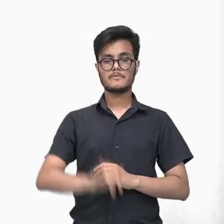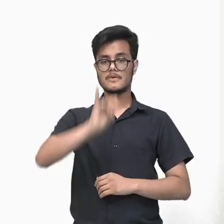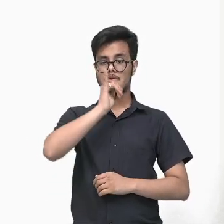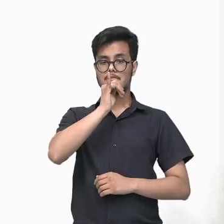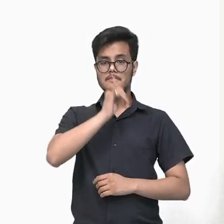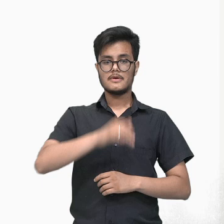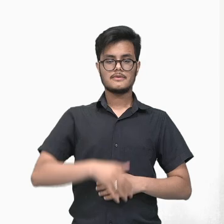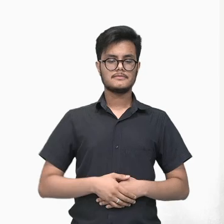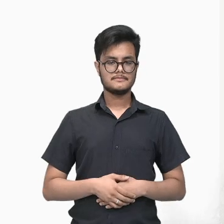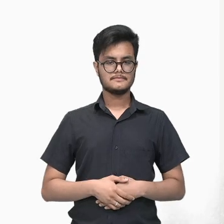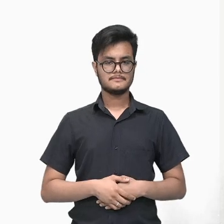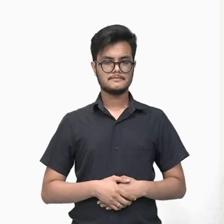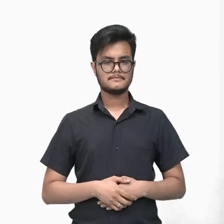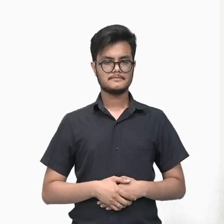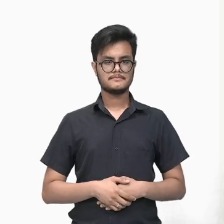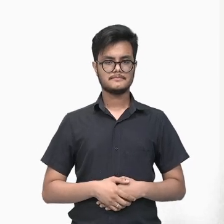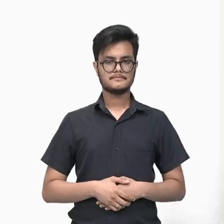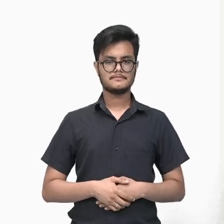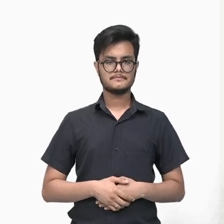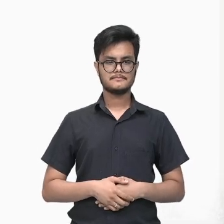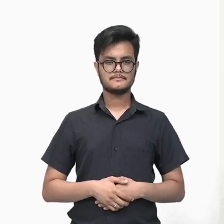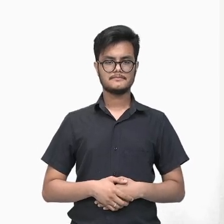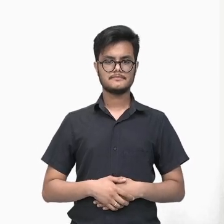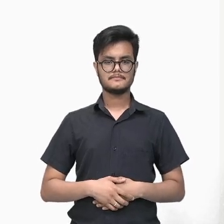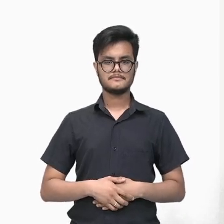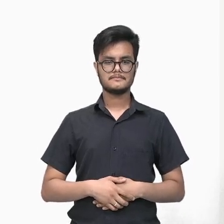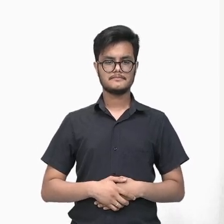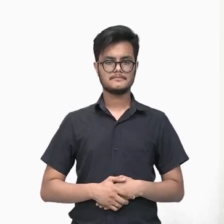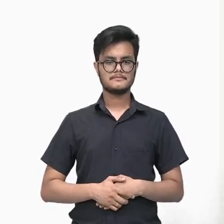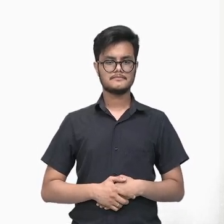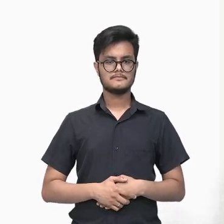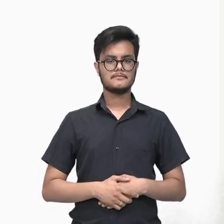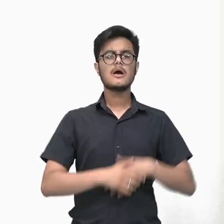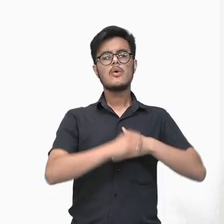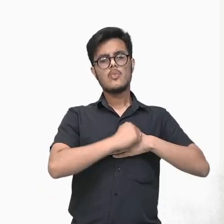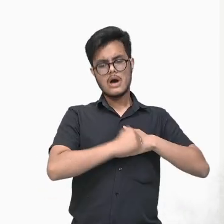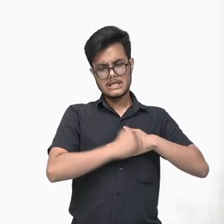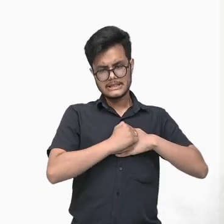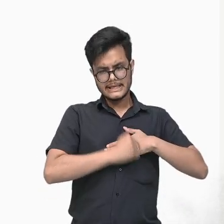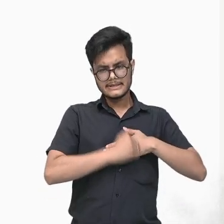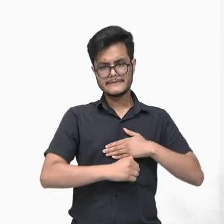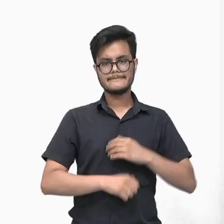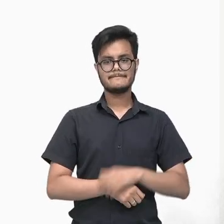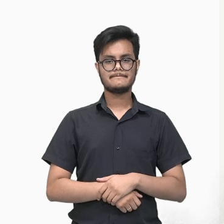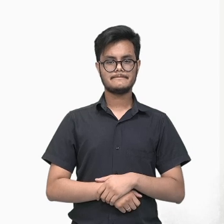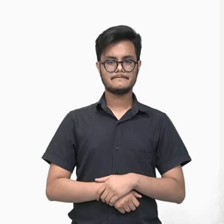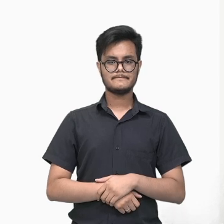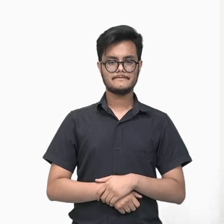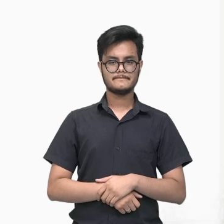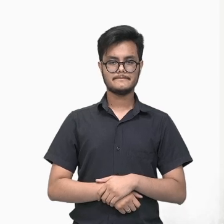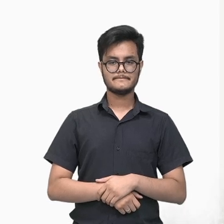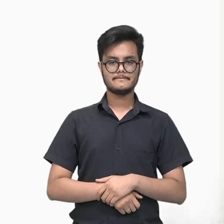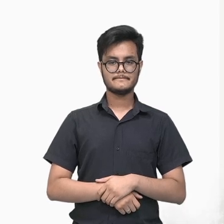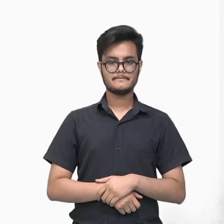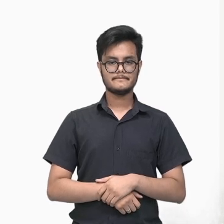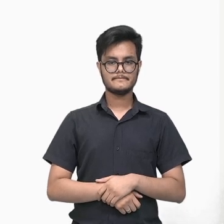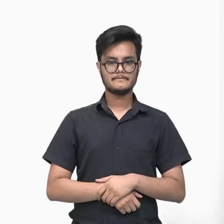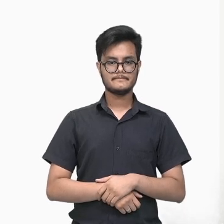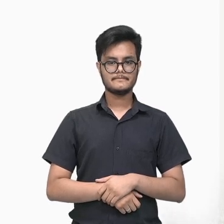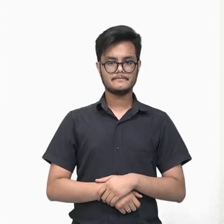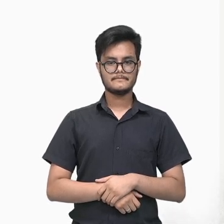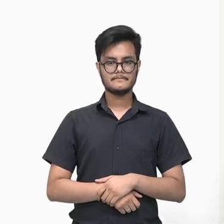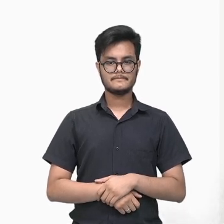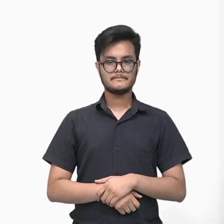exemplos práticos de eletrização por atrito. Escolhi a eletrização por